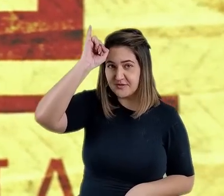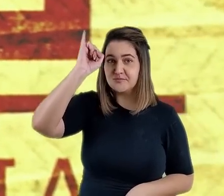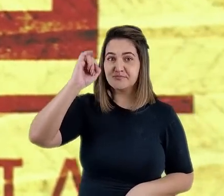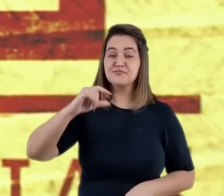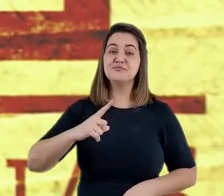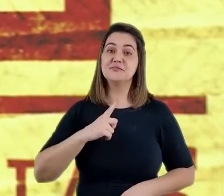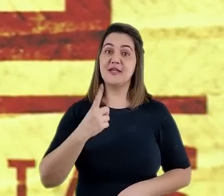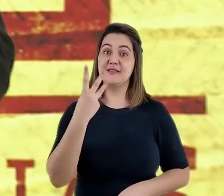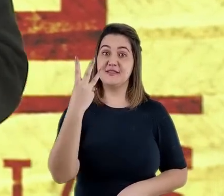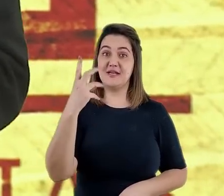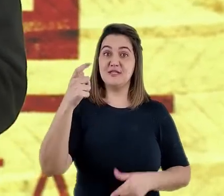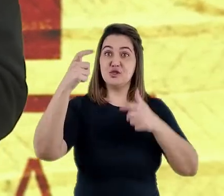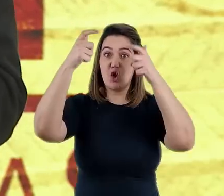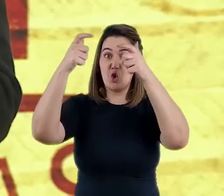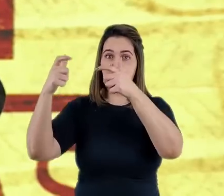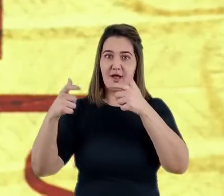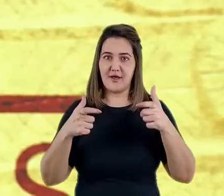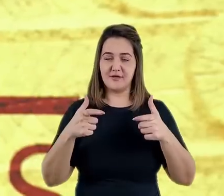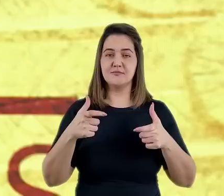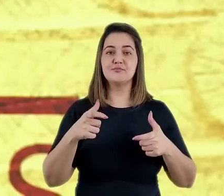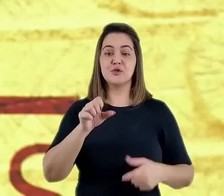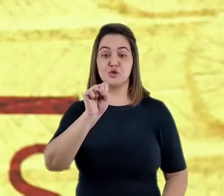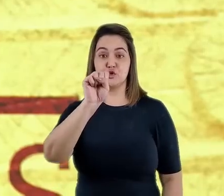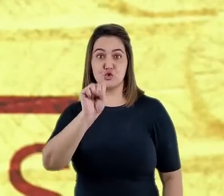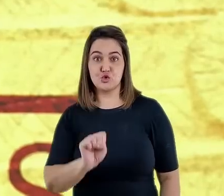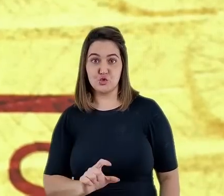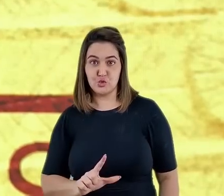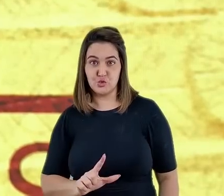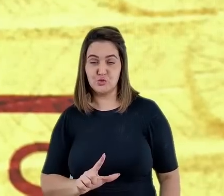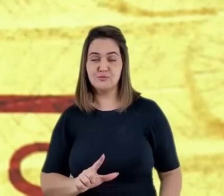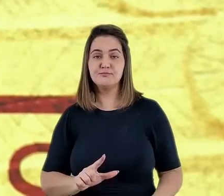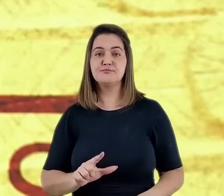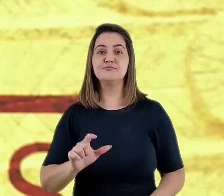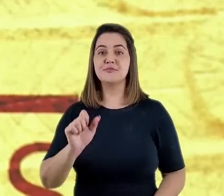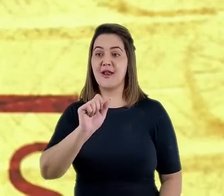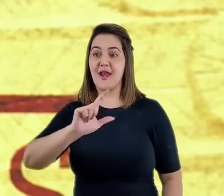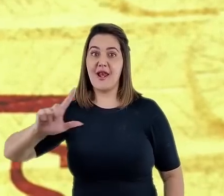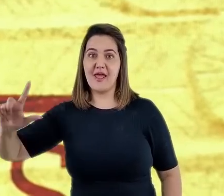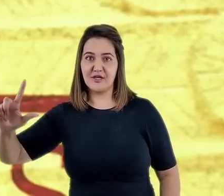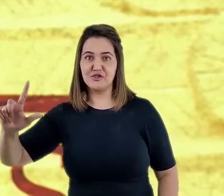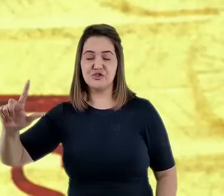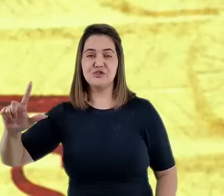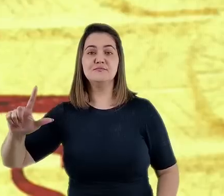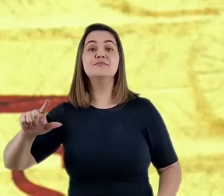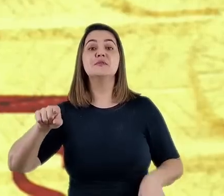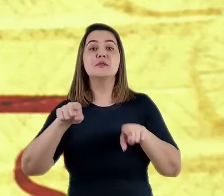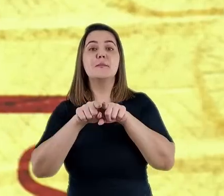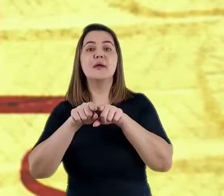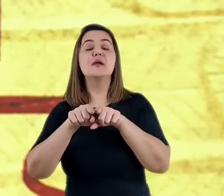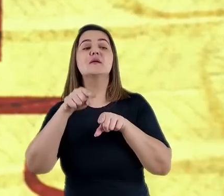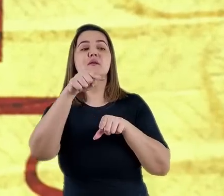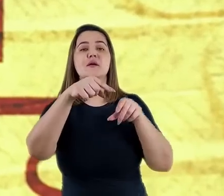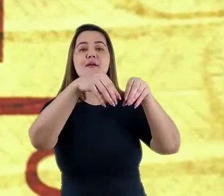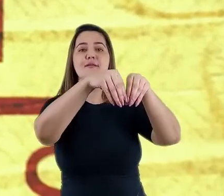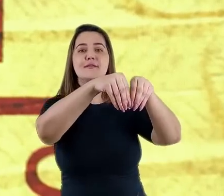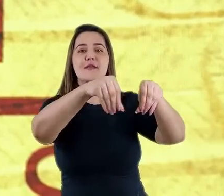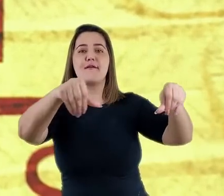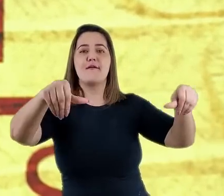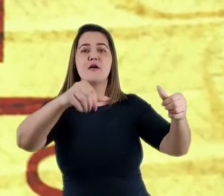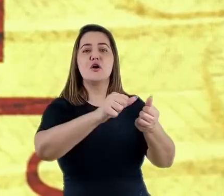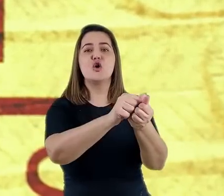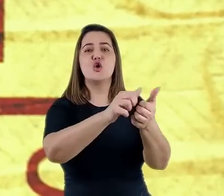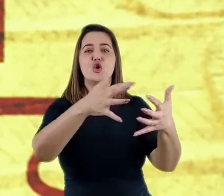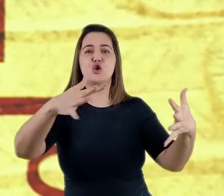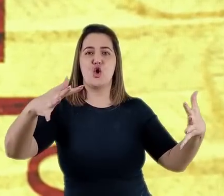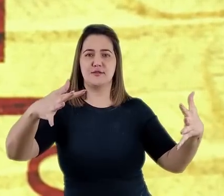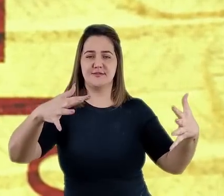chifre pequeno que cresce em direção a 3 lugares. São eles o sul, o leste e a terra